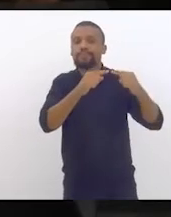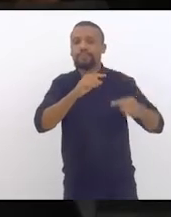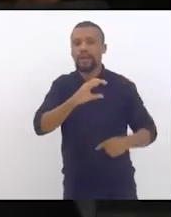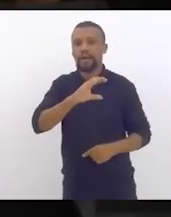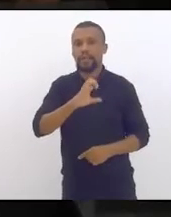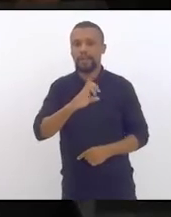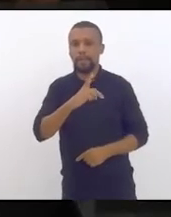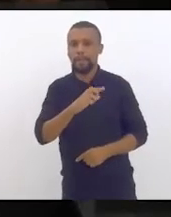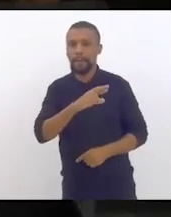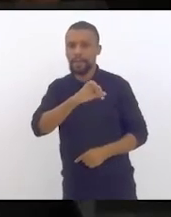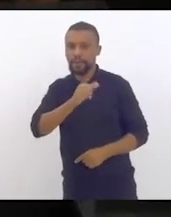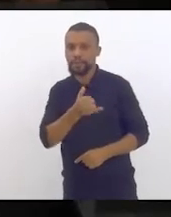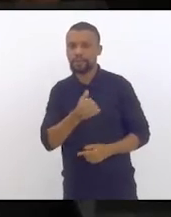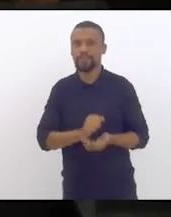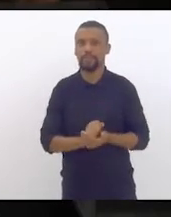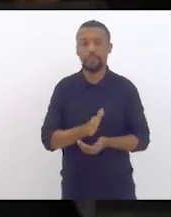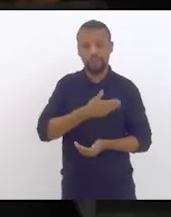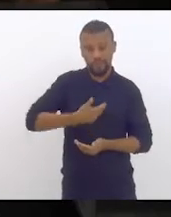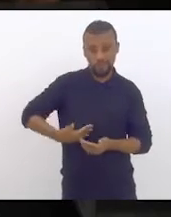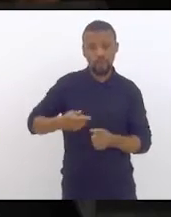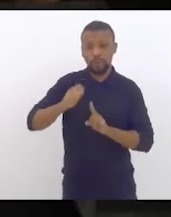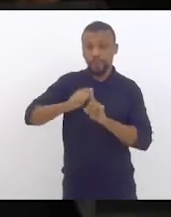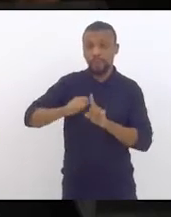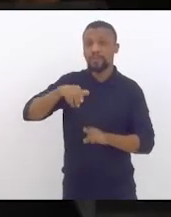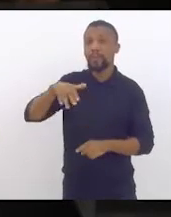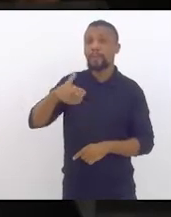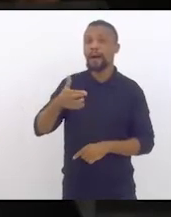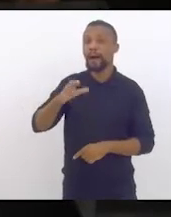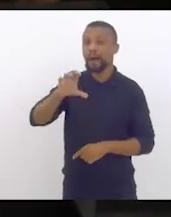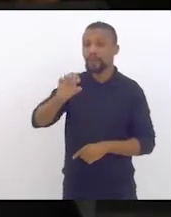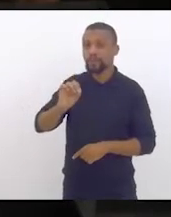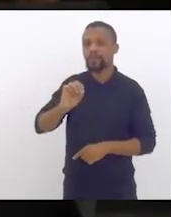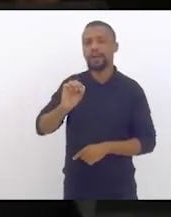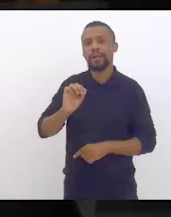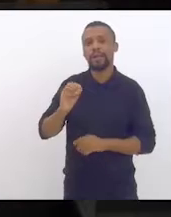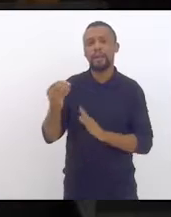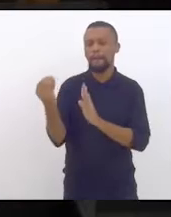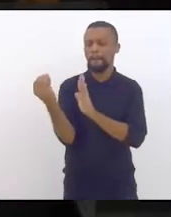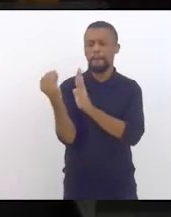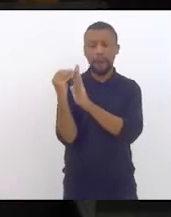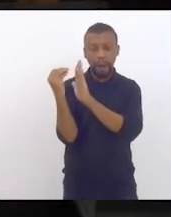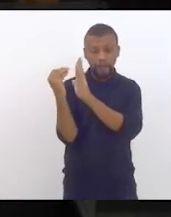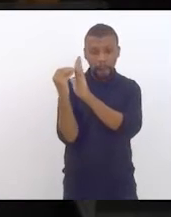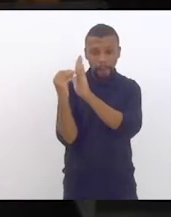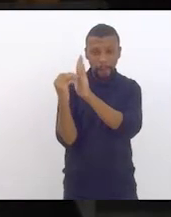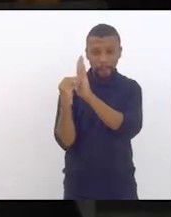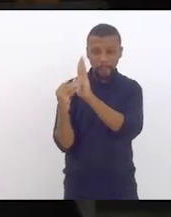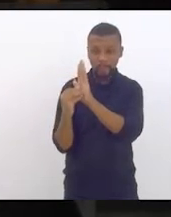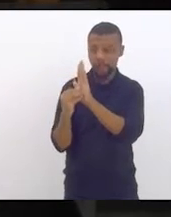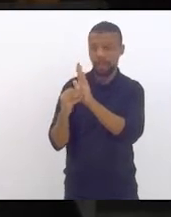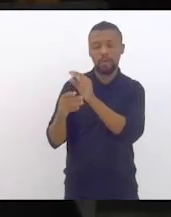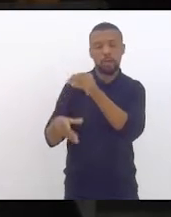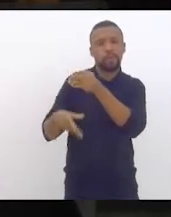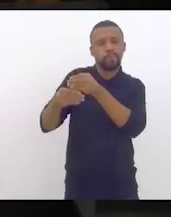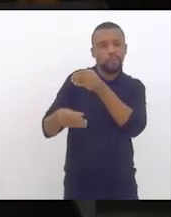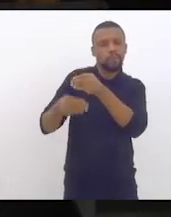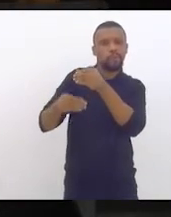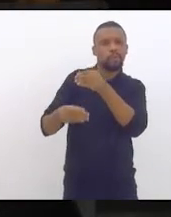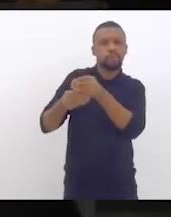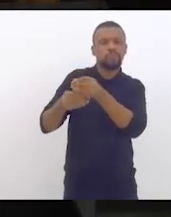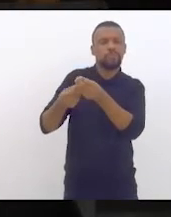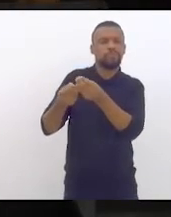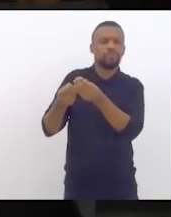o ampliou de forma é muito forte o que propiciou também